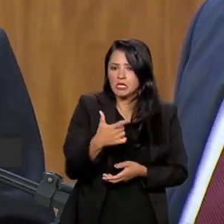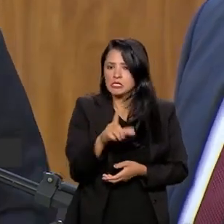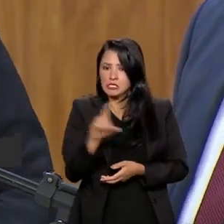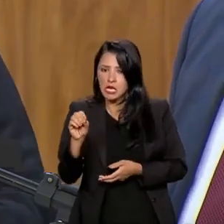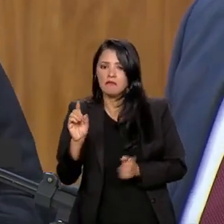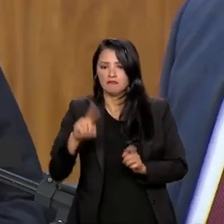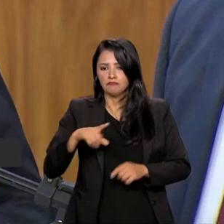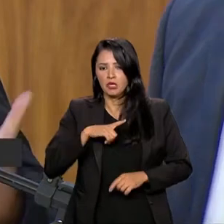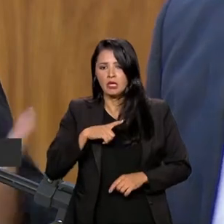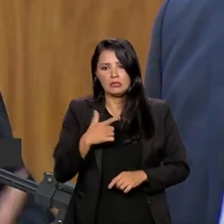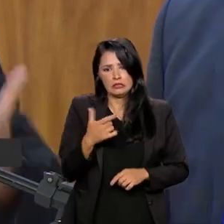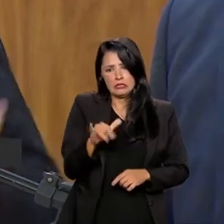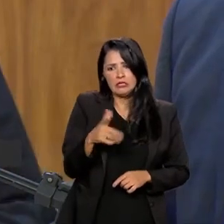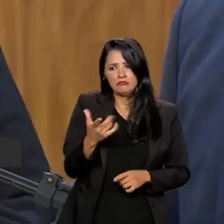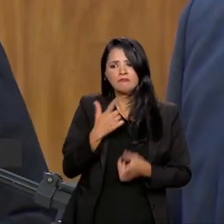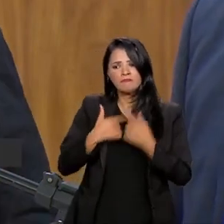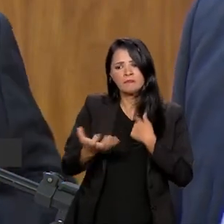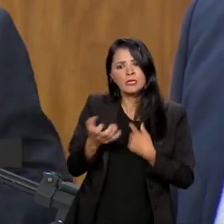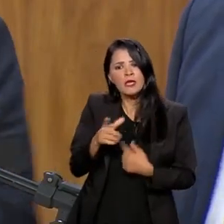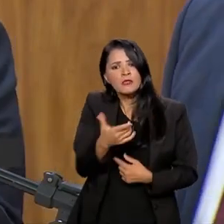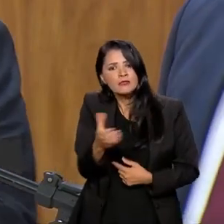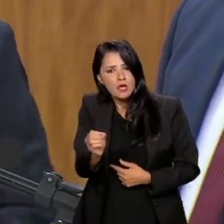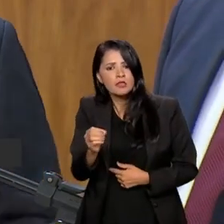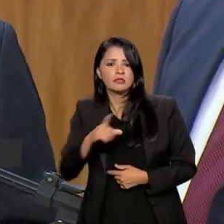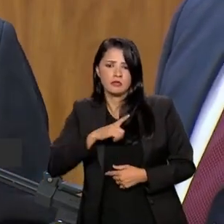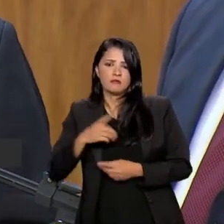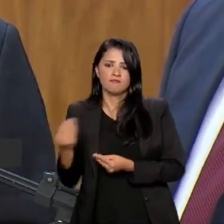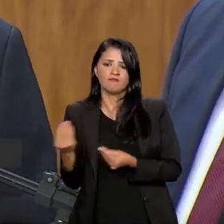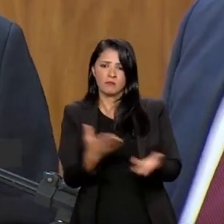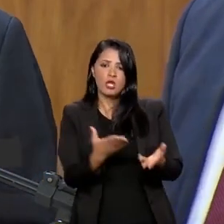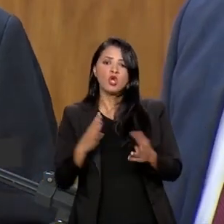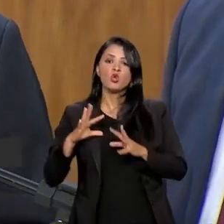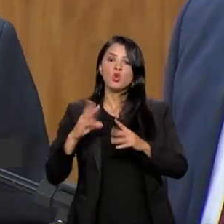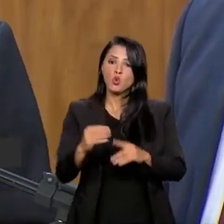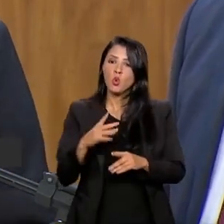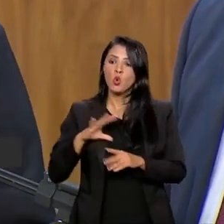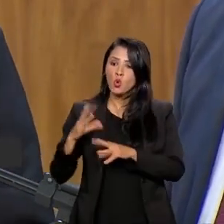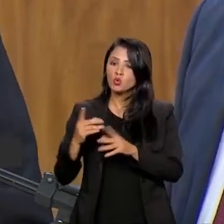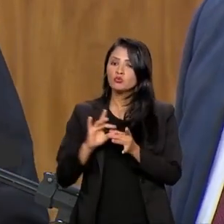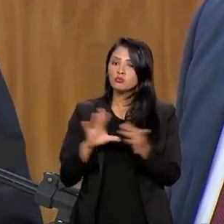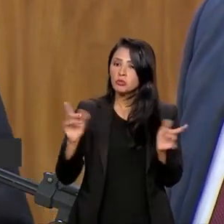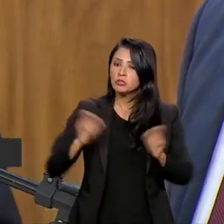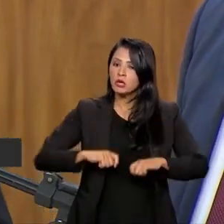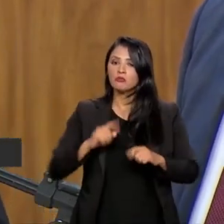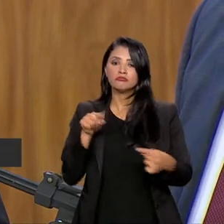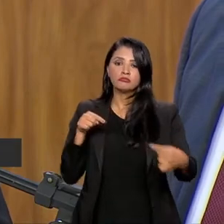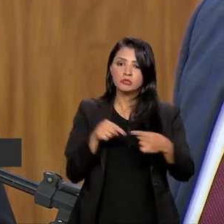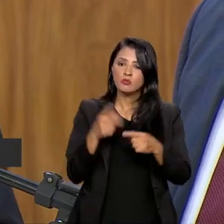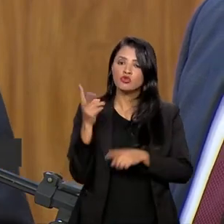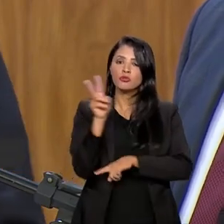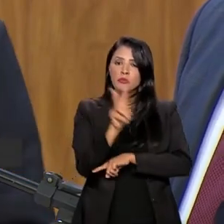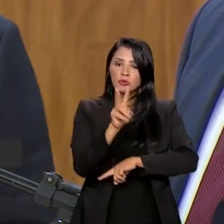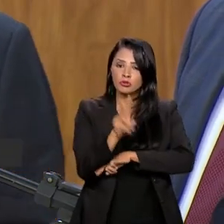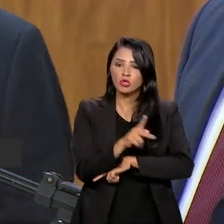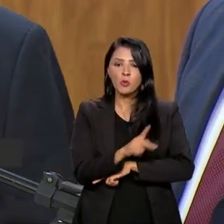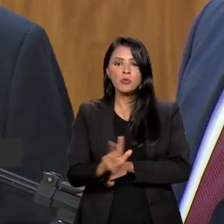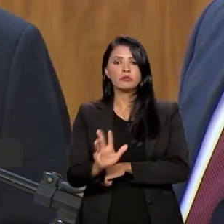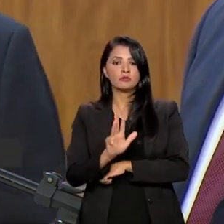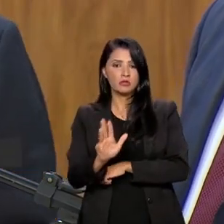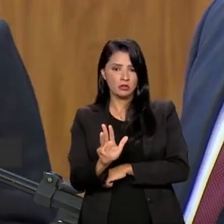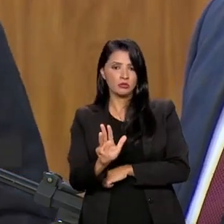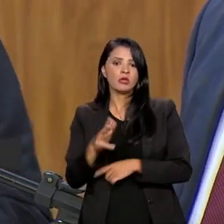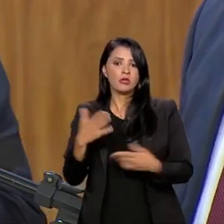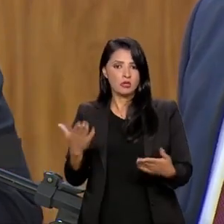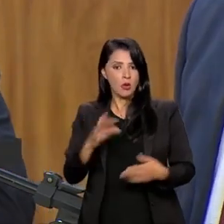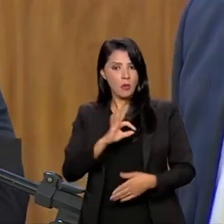Porque, evidentemente, todo o Estado brasileiro está à disposição dessa missão fundamental de proteger o presidente da República.